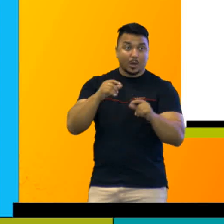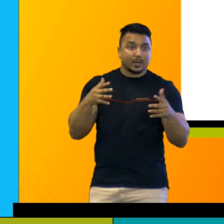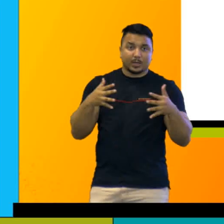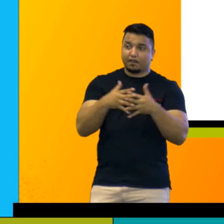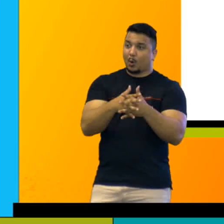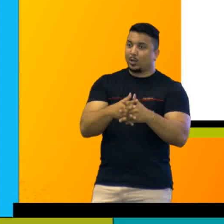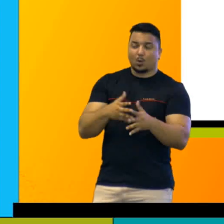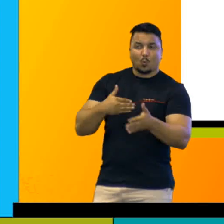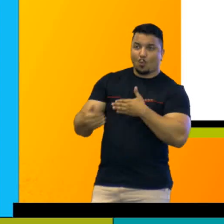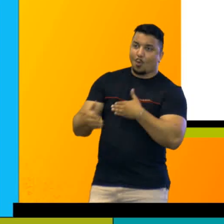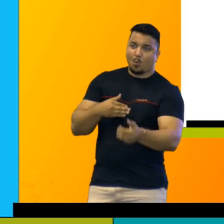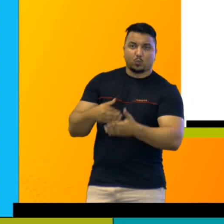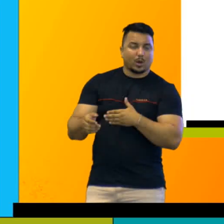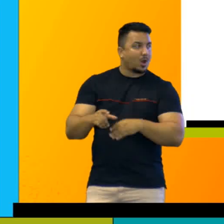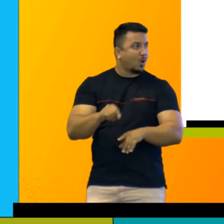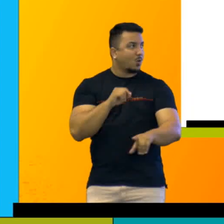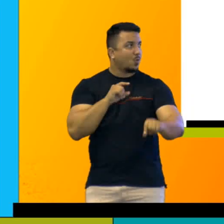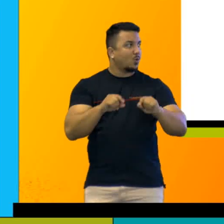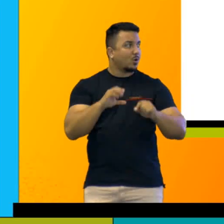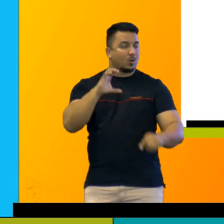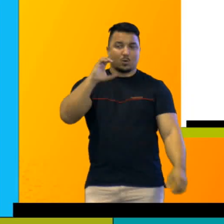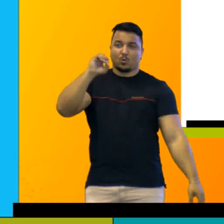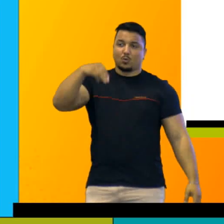não importa a ordem, é